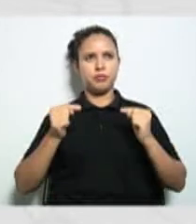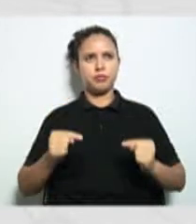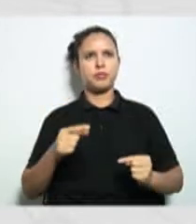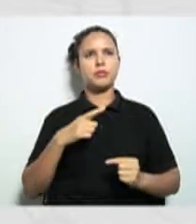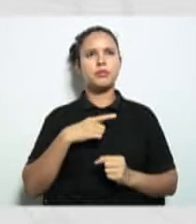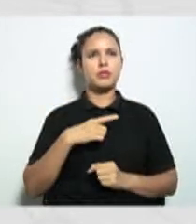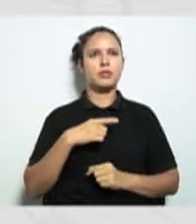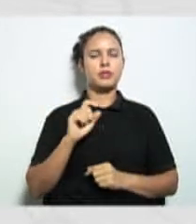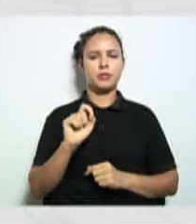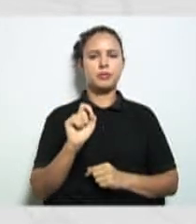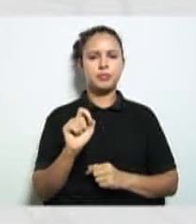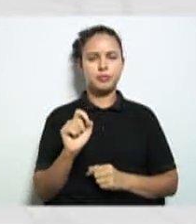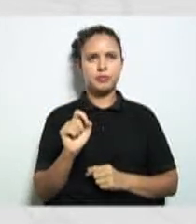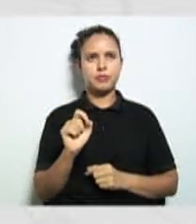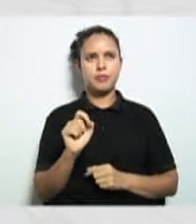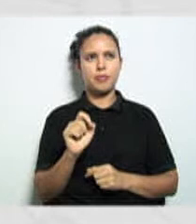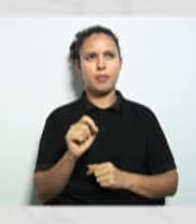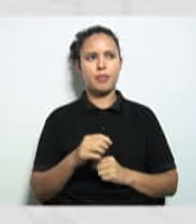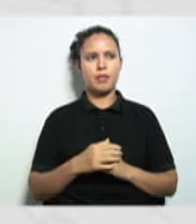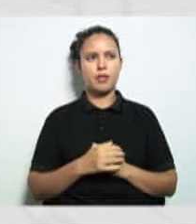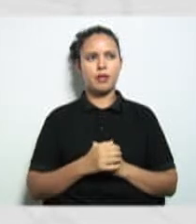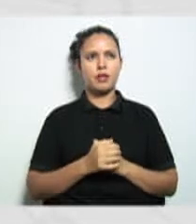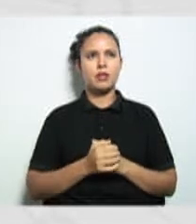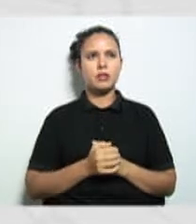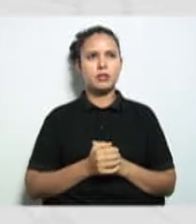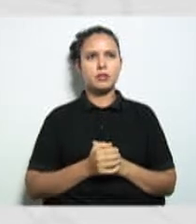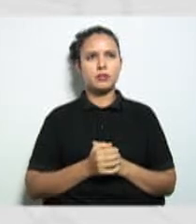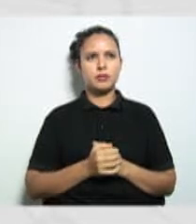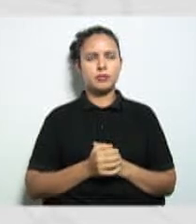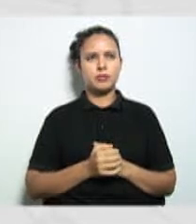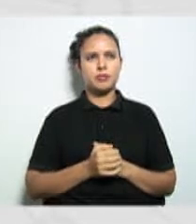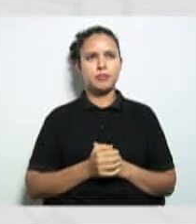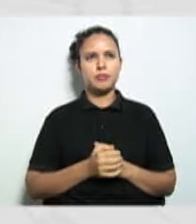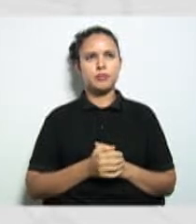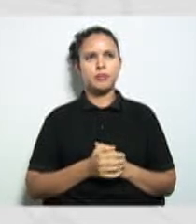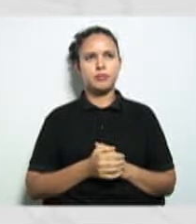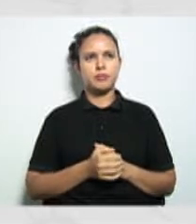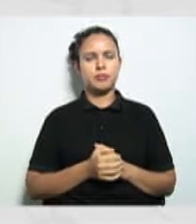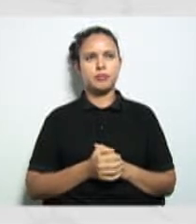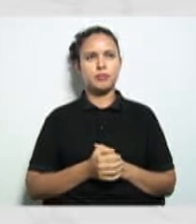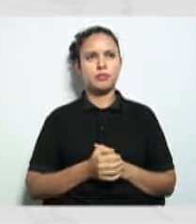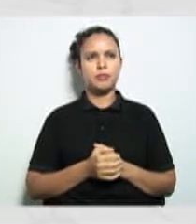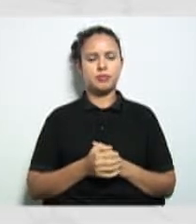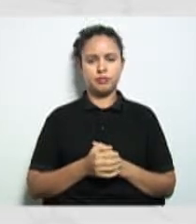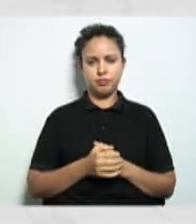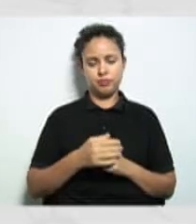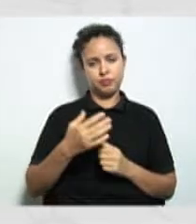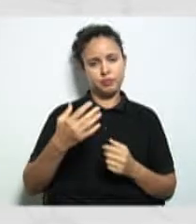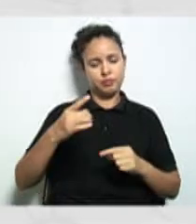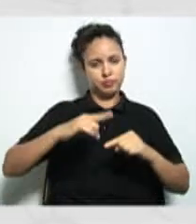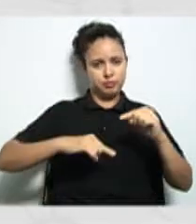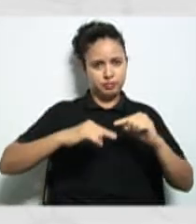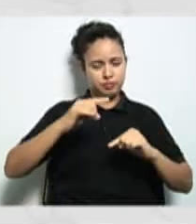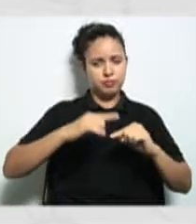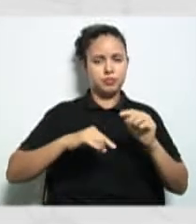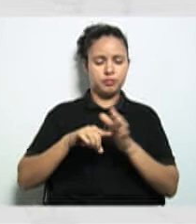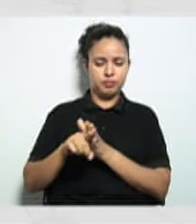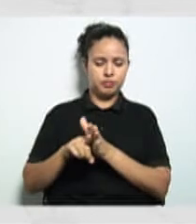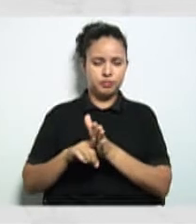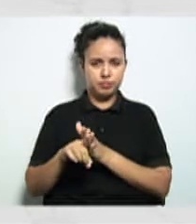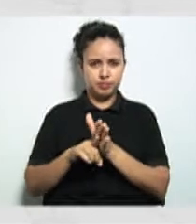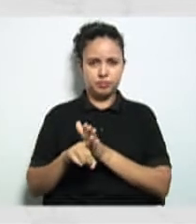o seguinte: o instrumento de pesquisa, questionário,